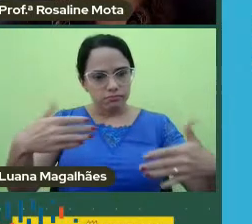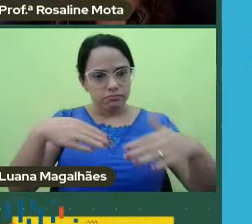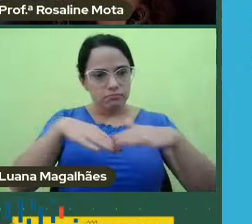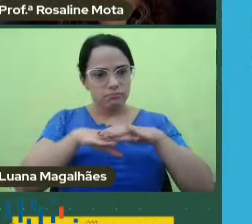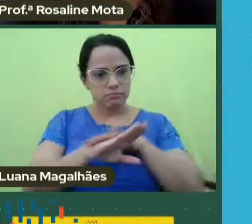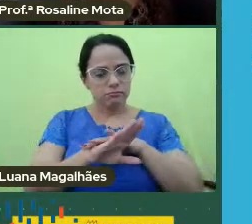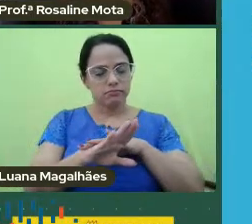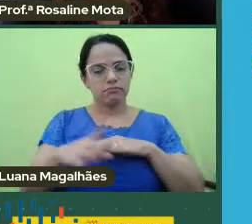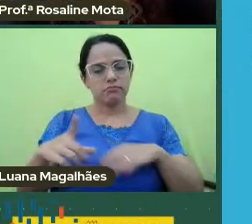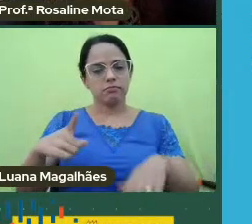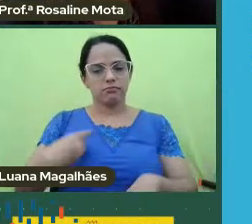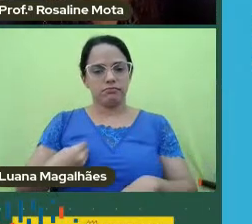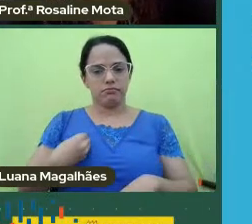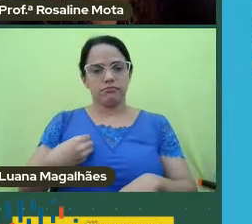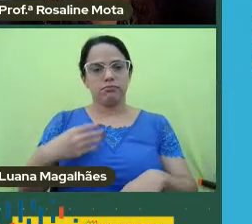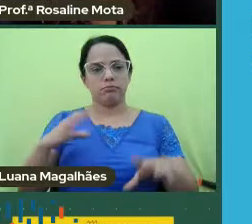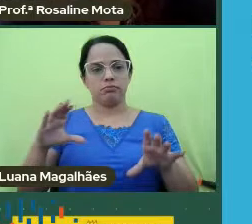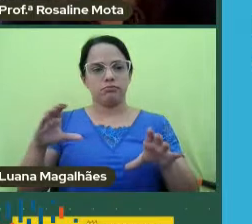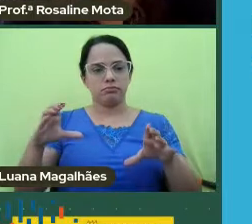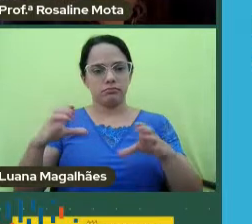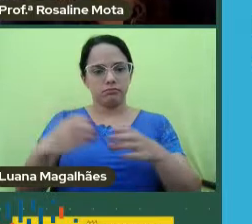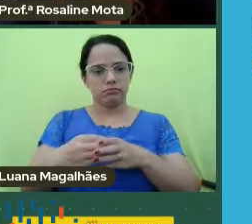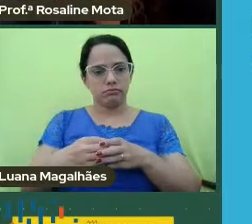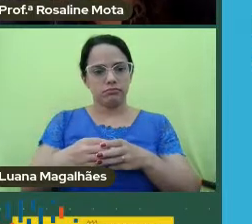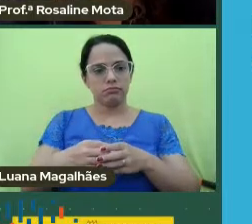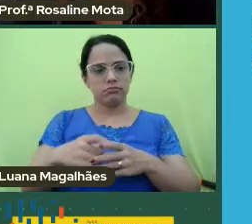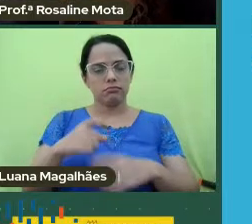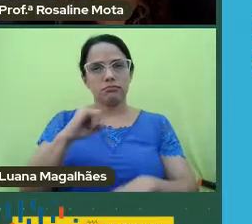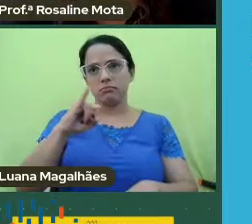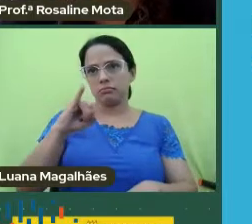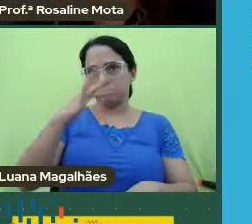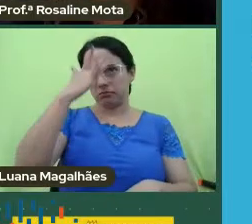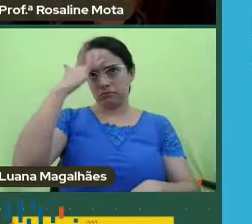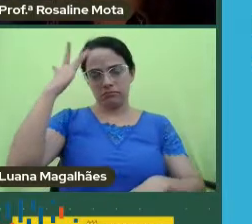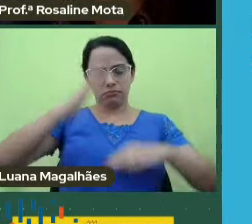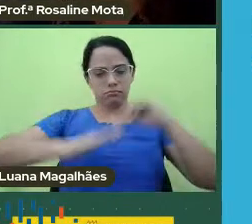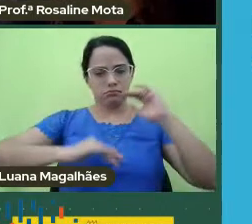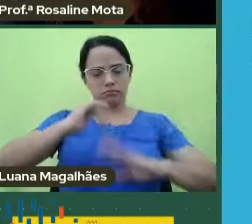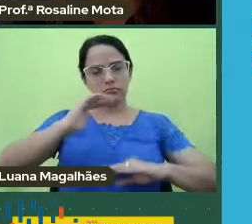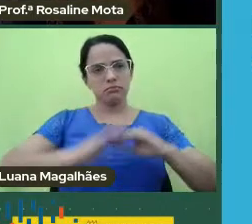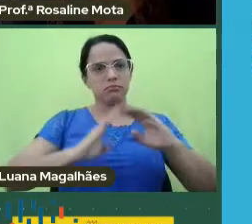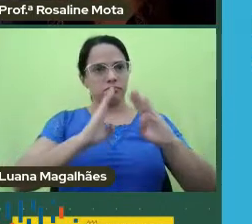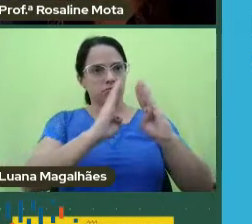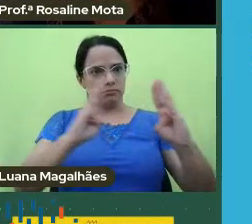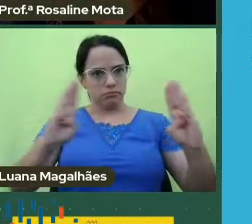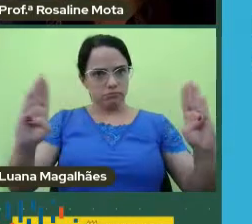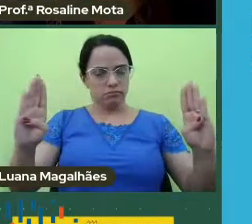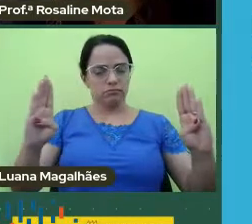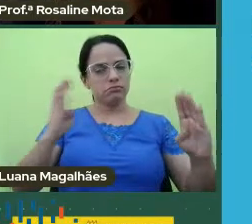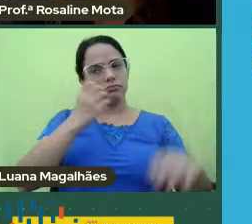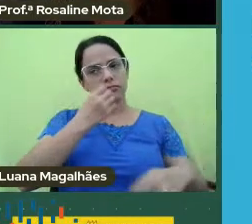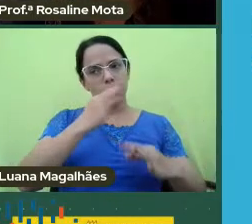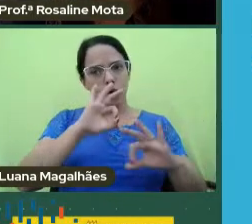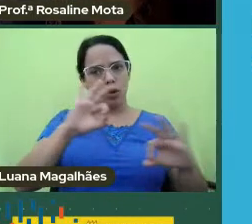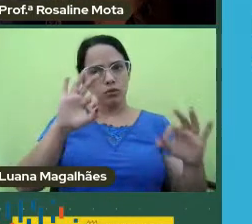na composição das comissões. Se tiver bibliotecário na instituição, ótimo, convida também, eu acho